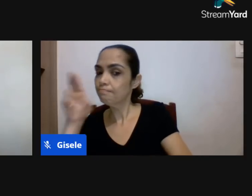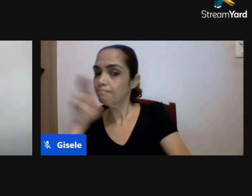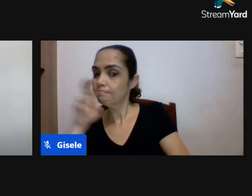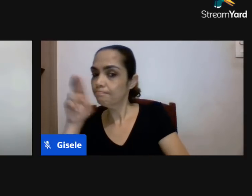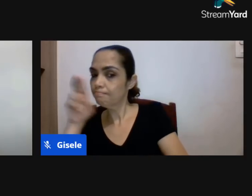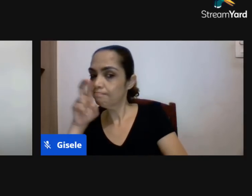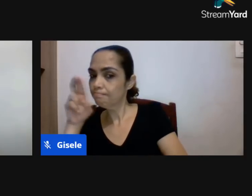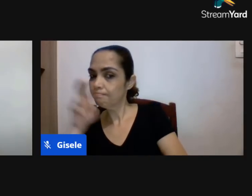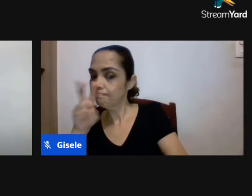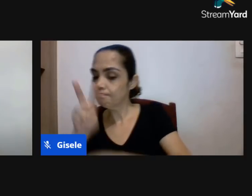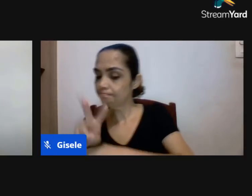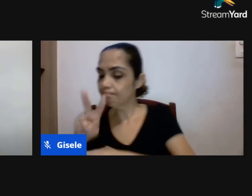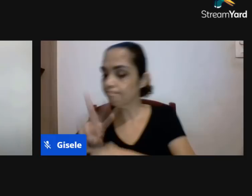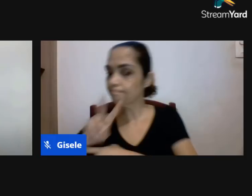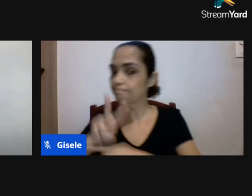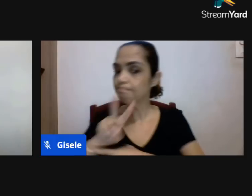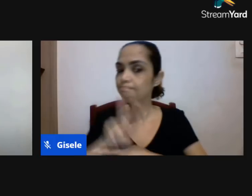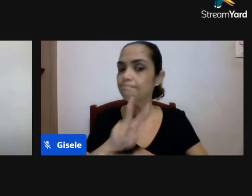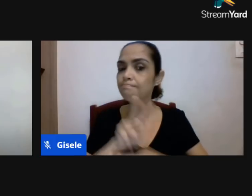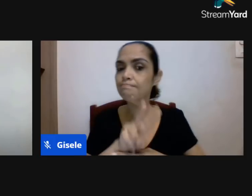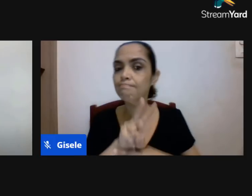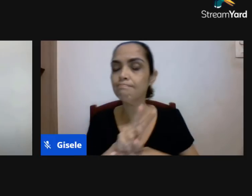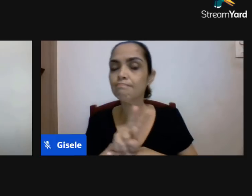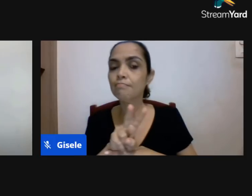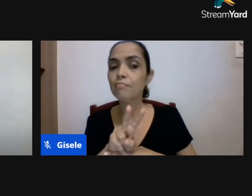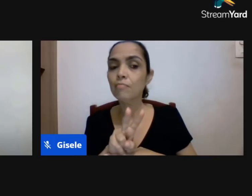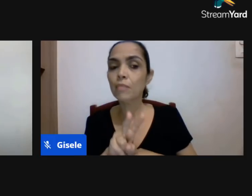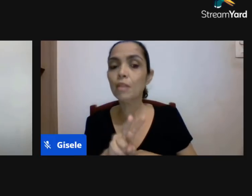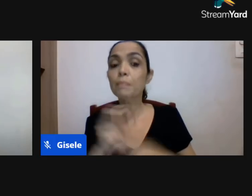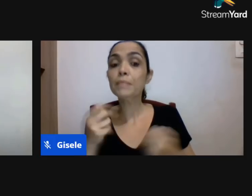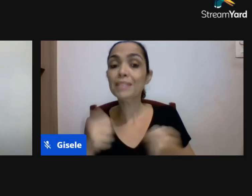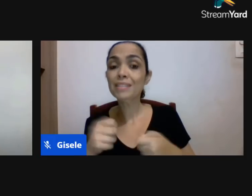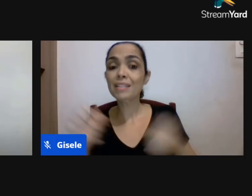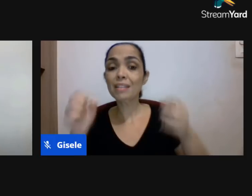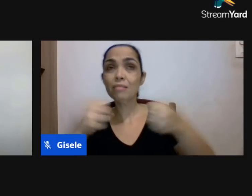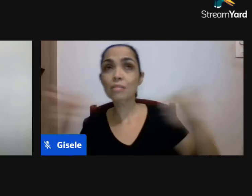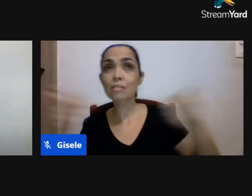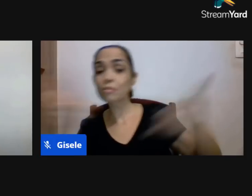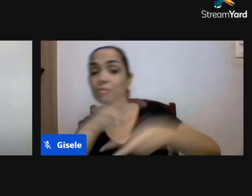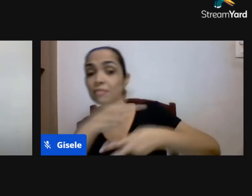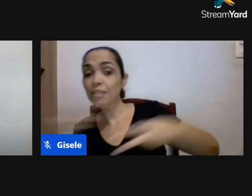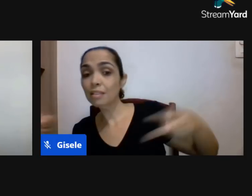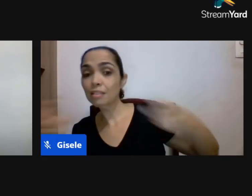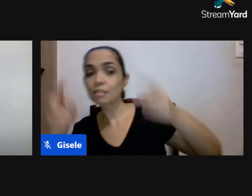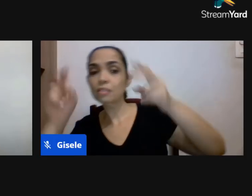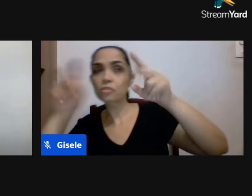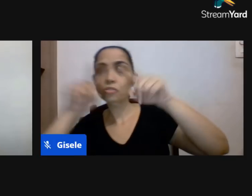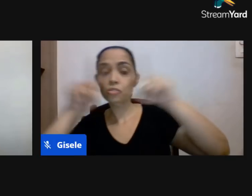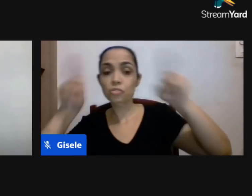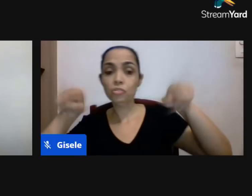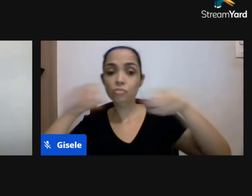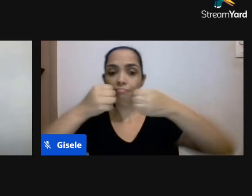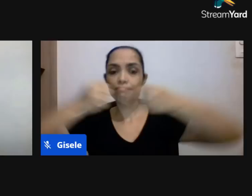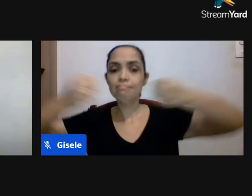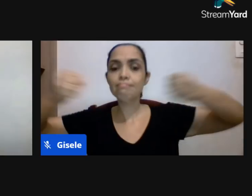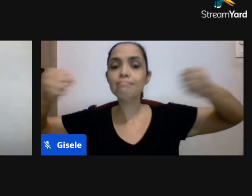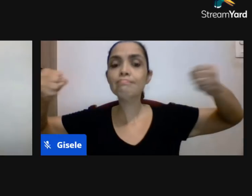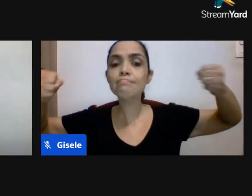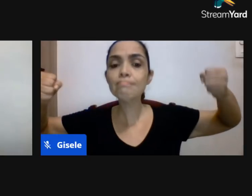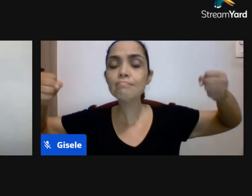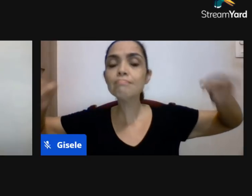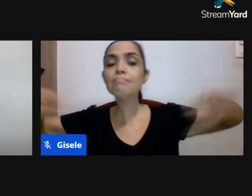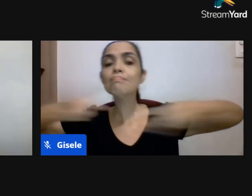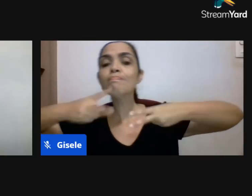que é uma sala de isolamento. Tem que ser uma sala bem ventilada, onde é possível manter portas e janelas abertas, para que essa